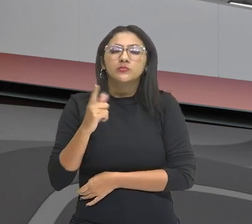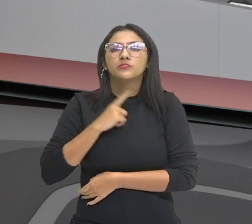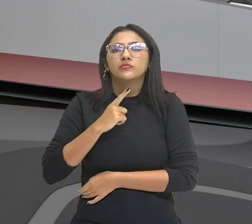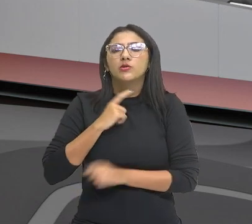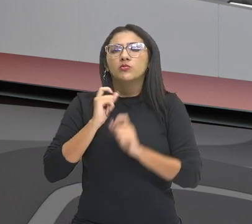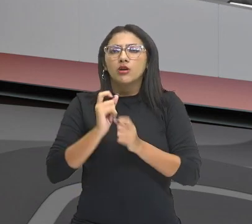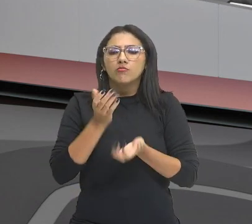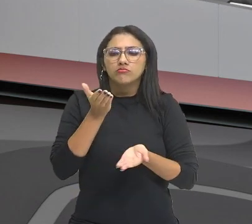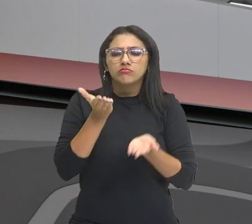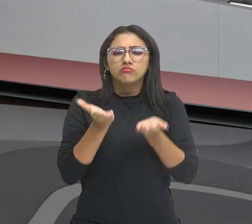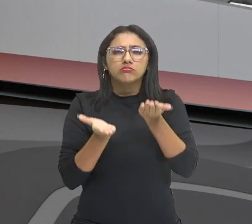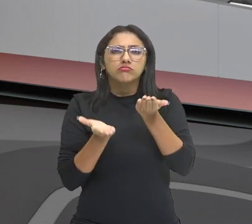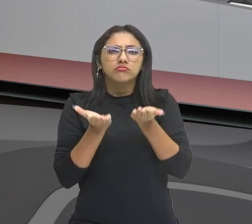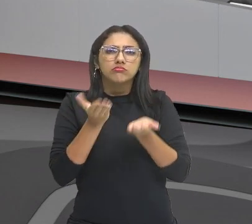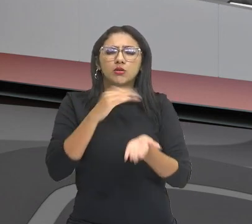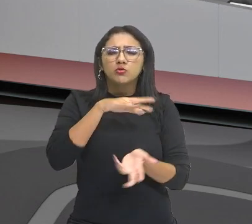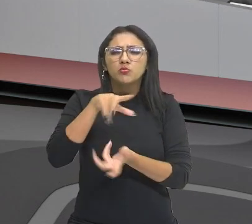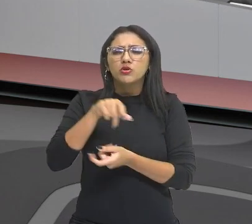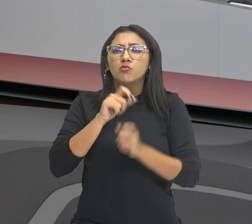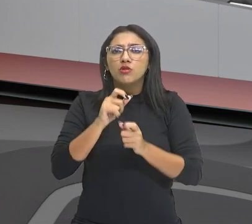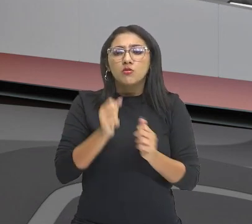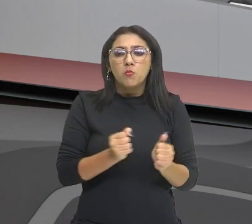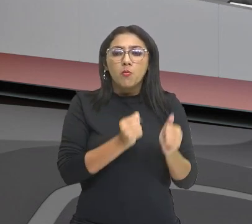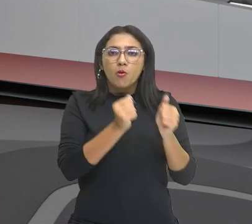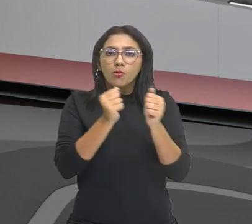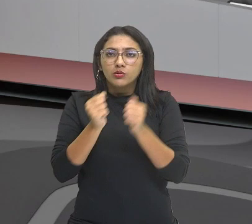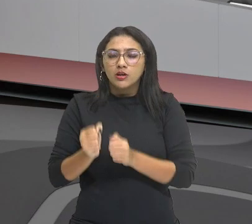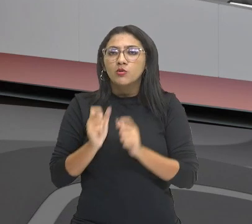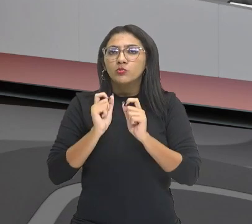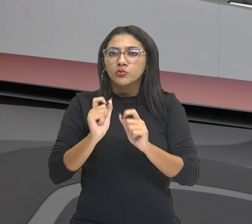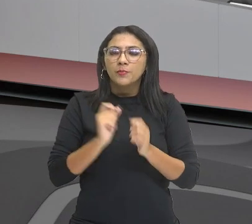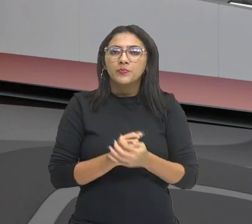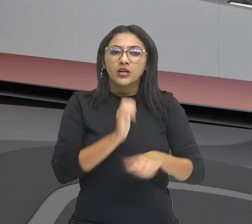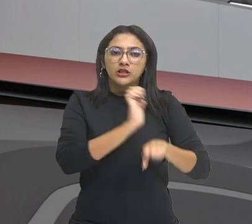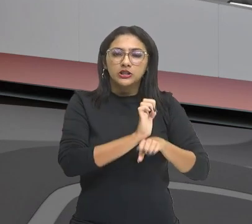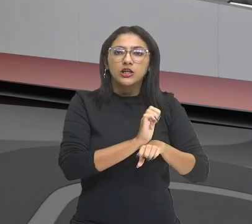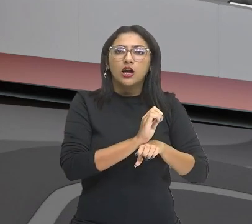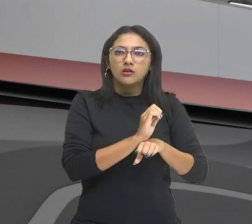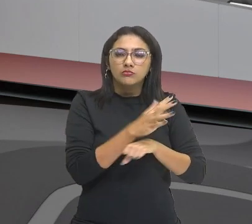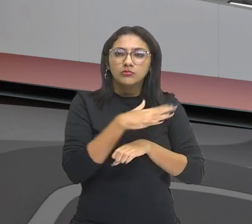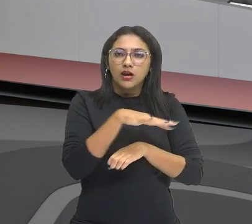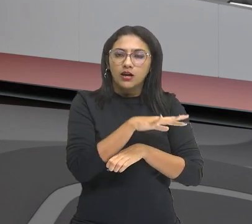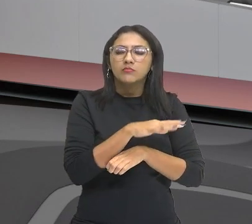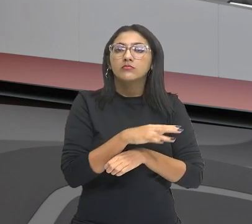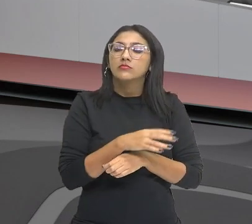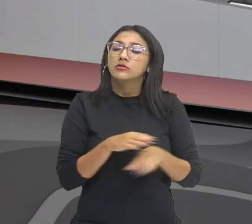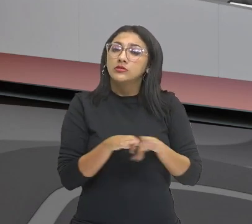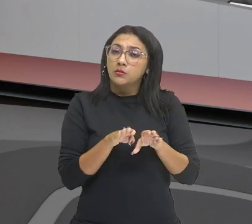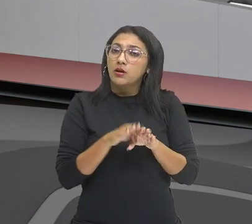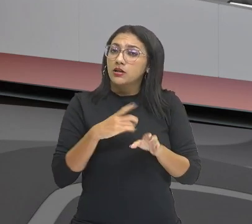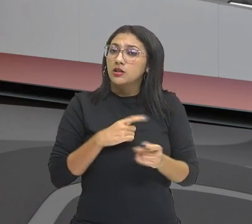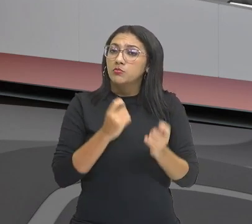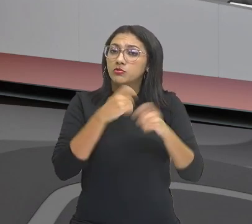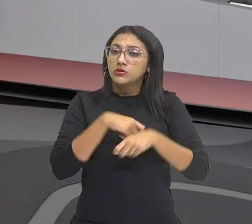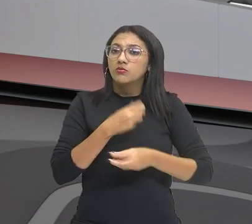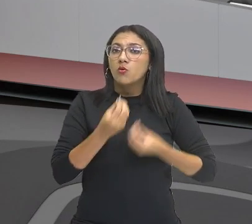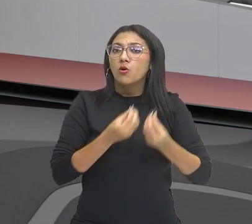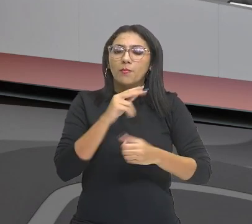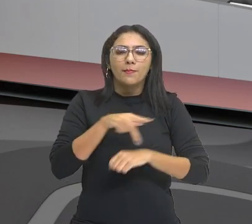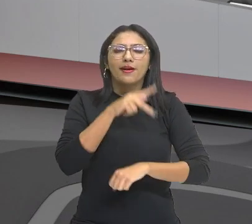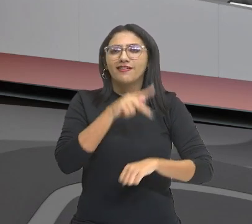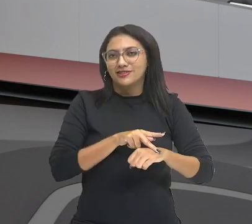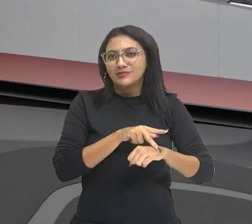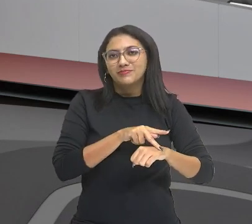o equilíbrio mundial de poder entre os chamados Estados nacionais, que a gente também pode definir como